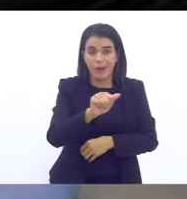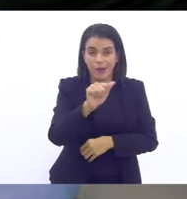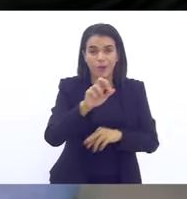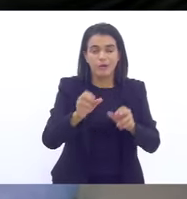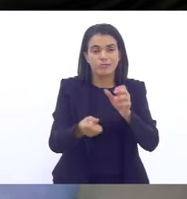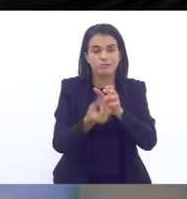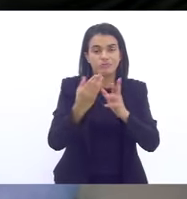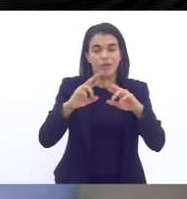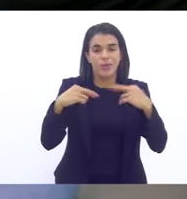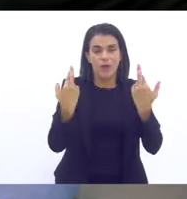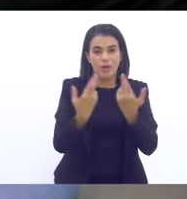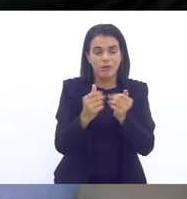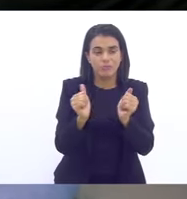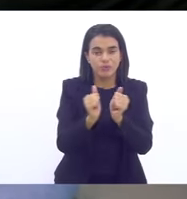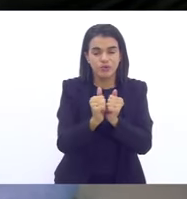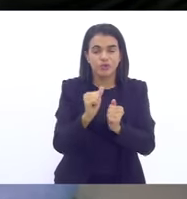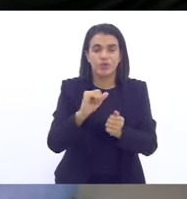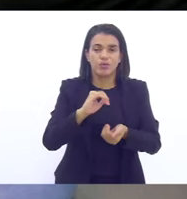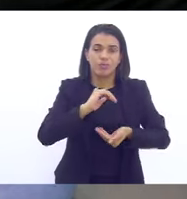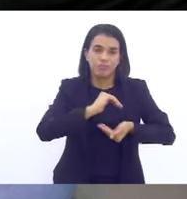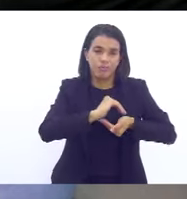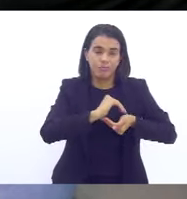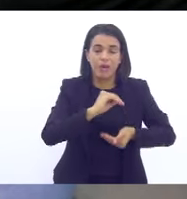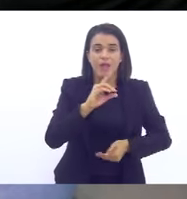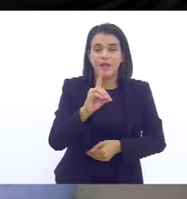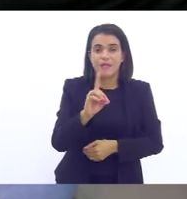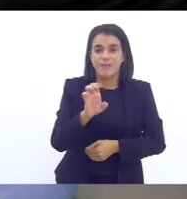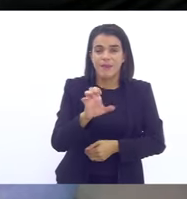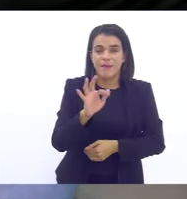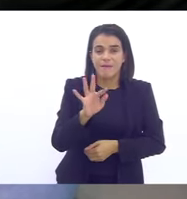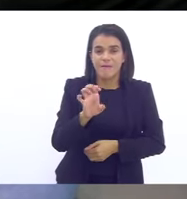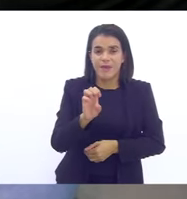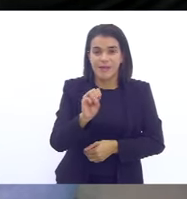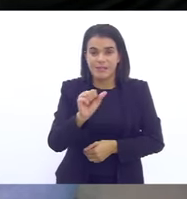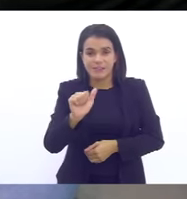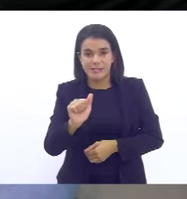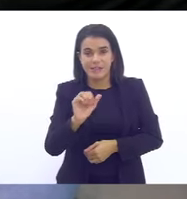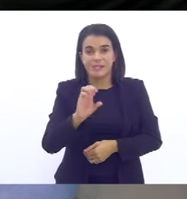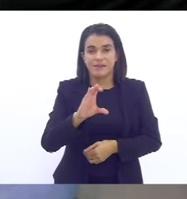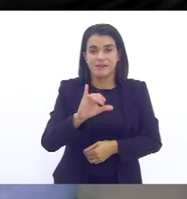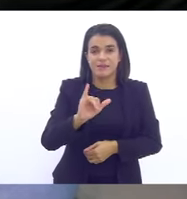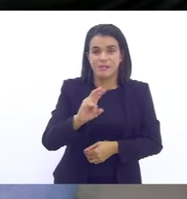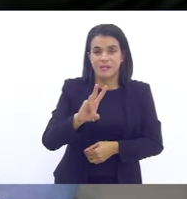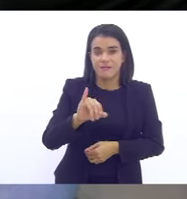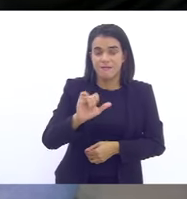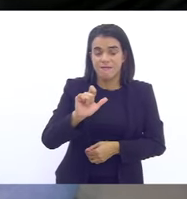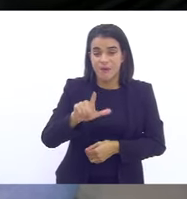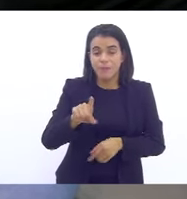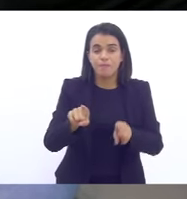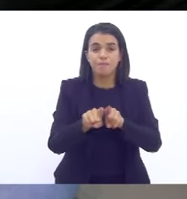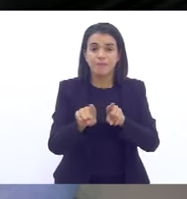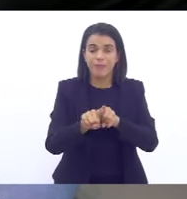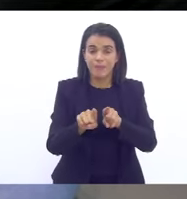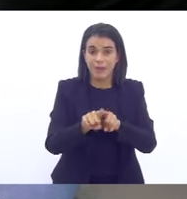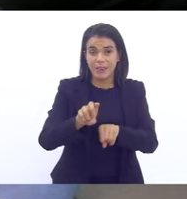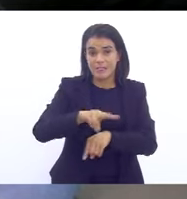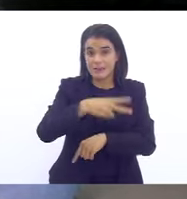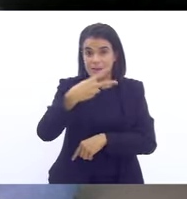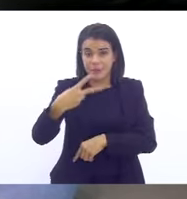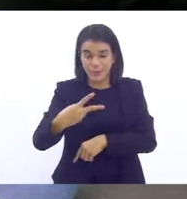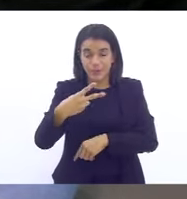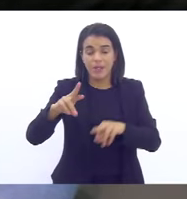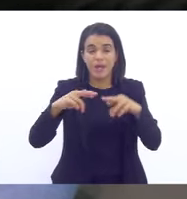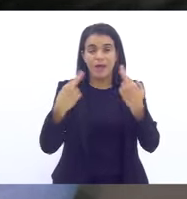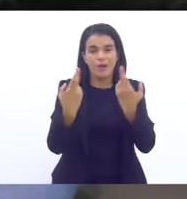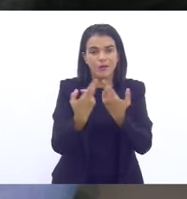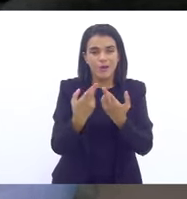reunião junto com a Defesa Civil, que é o grupo de ações coordenadas com a Defesa Civil. Uma segunda reunião de concessionárias de